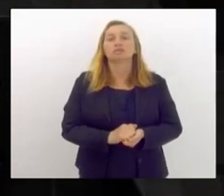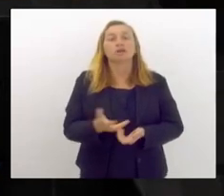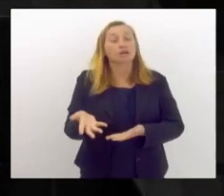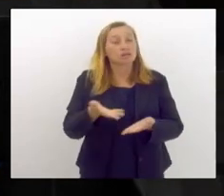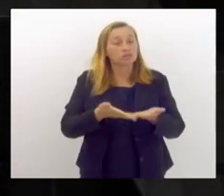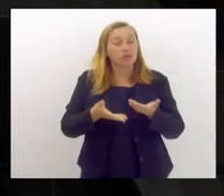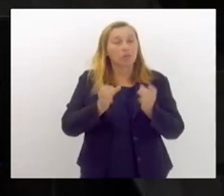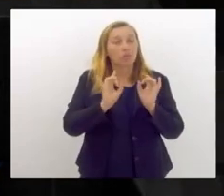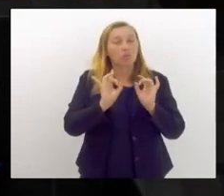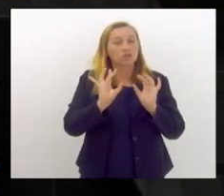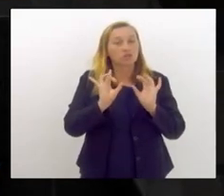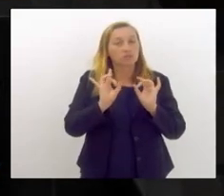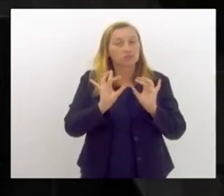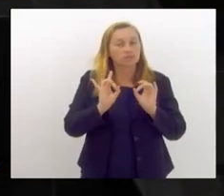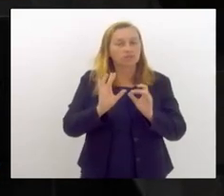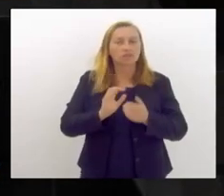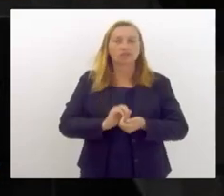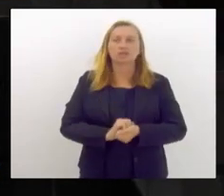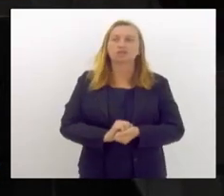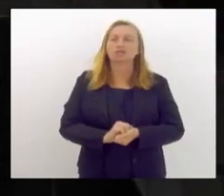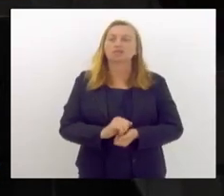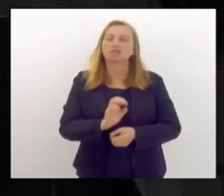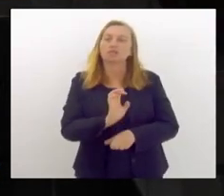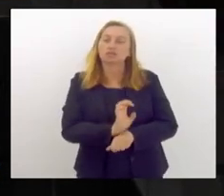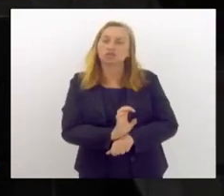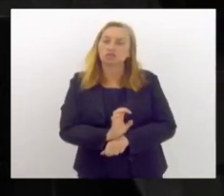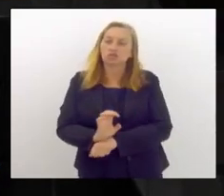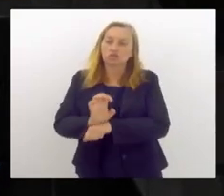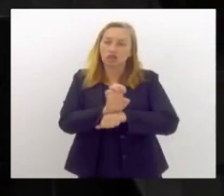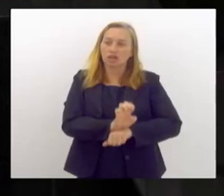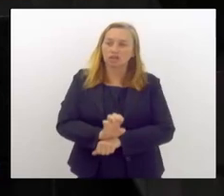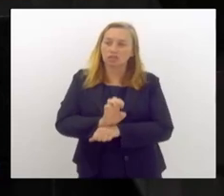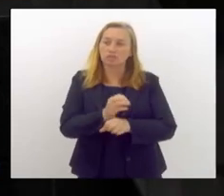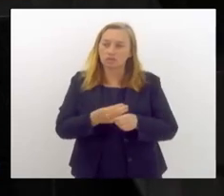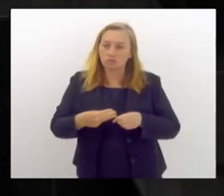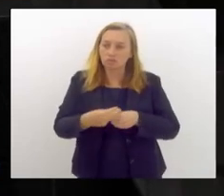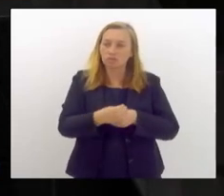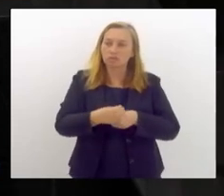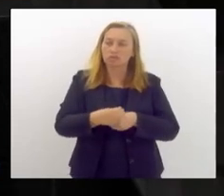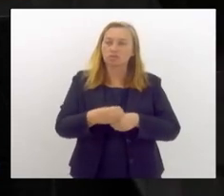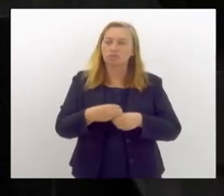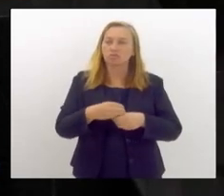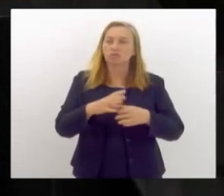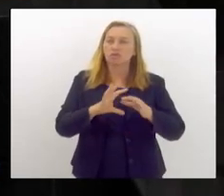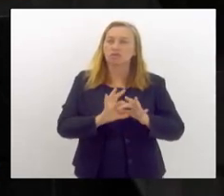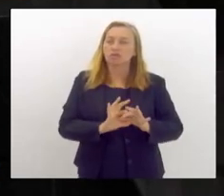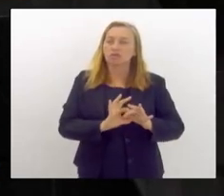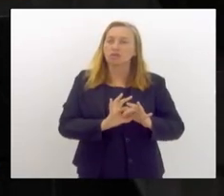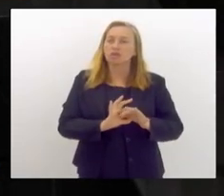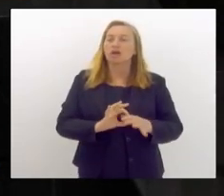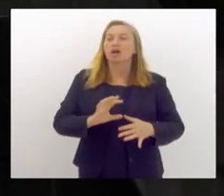participações especiais para estados, municípios e a União.